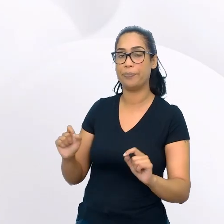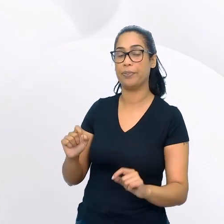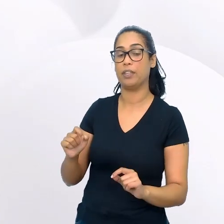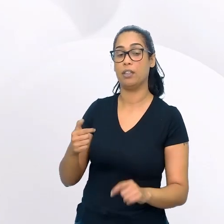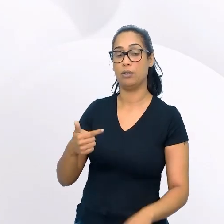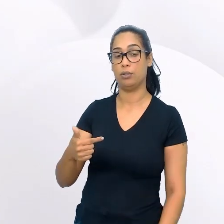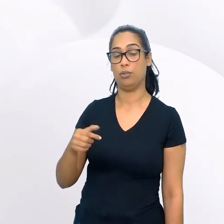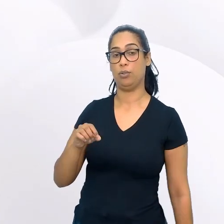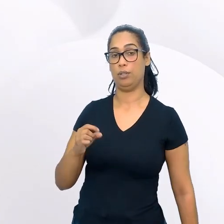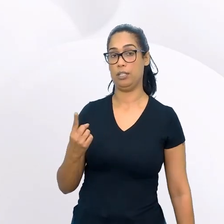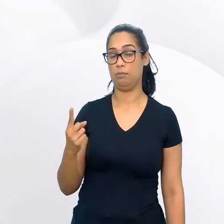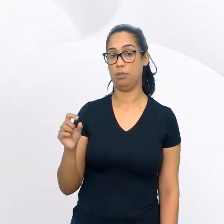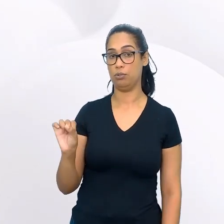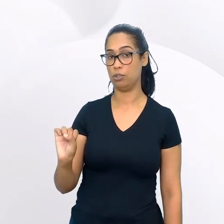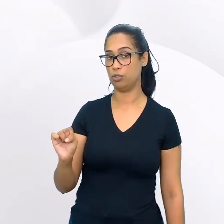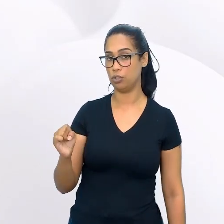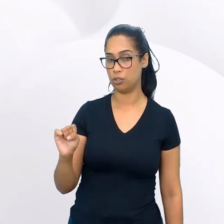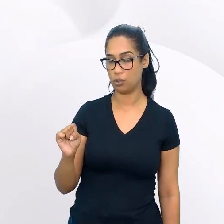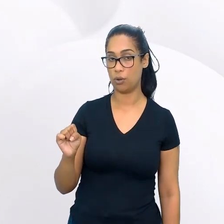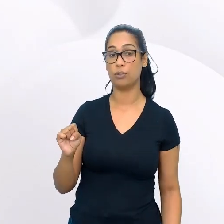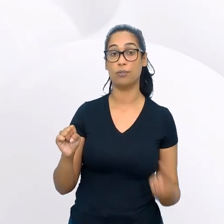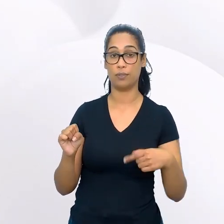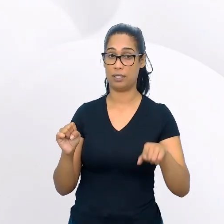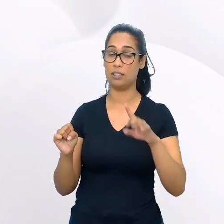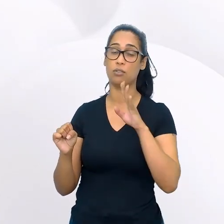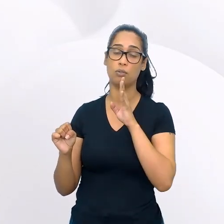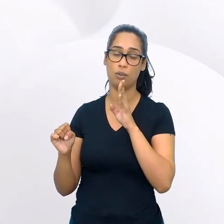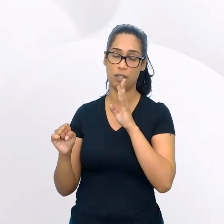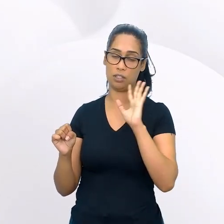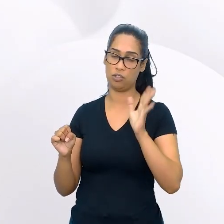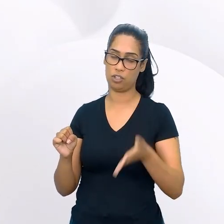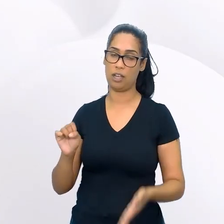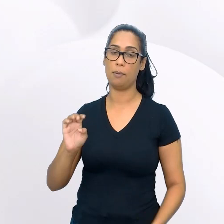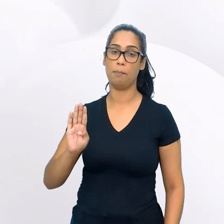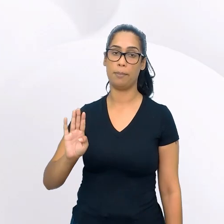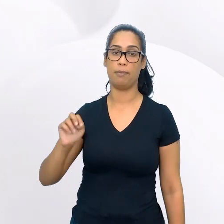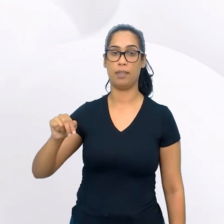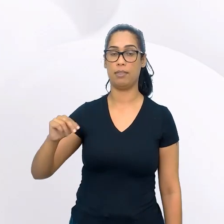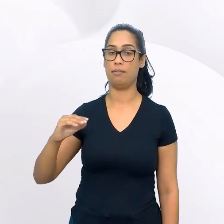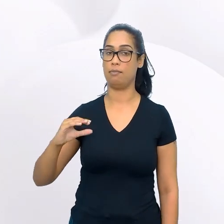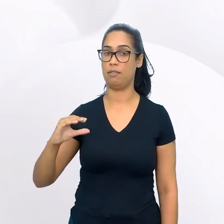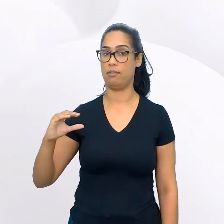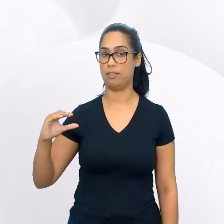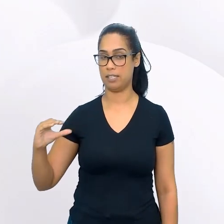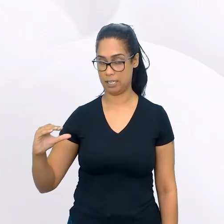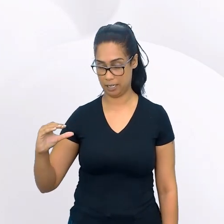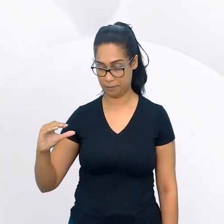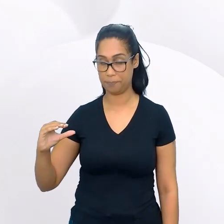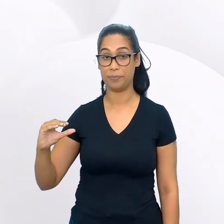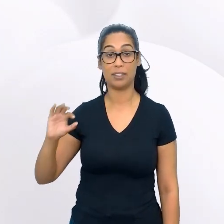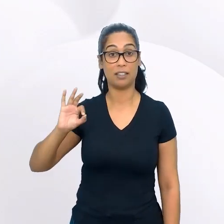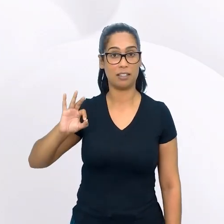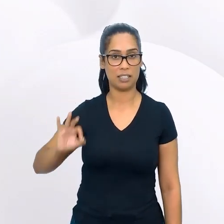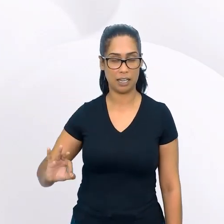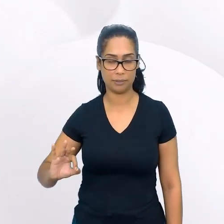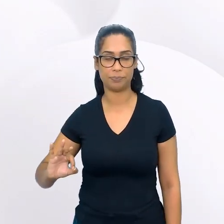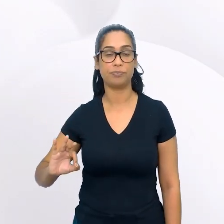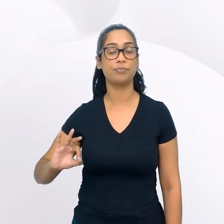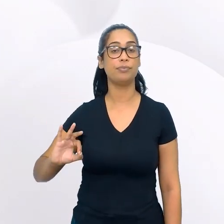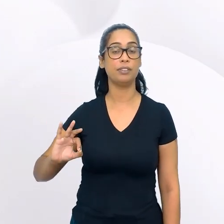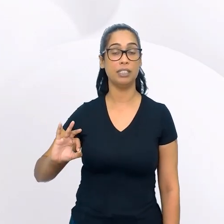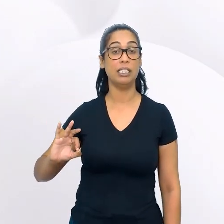sabido conhecido todo mundo a bncc e a partir disso se tem uma